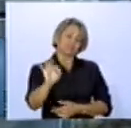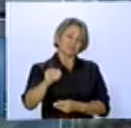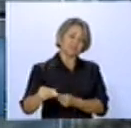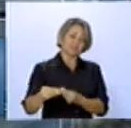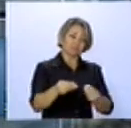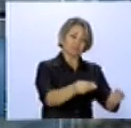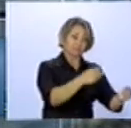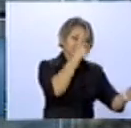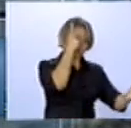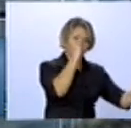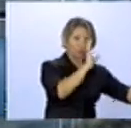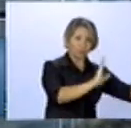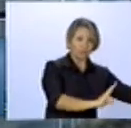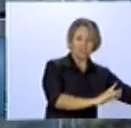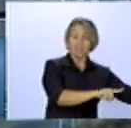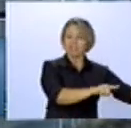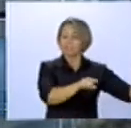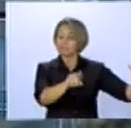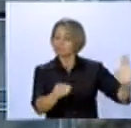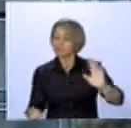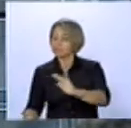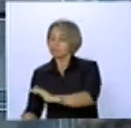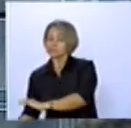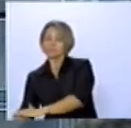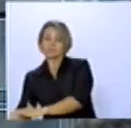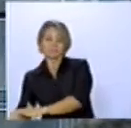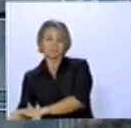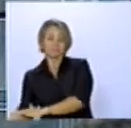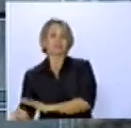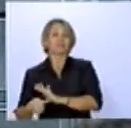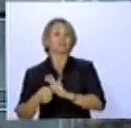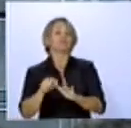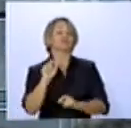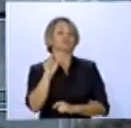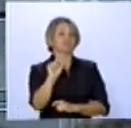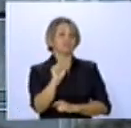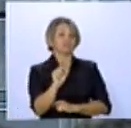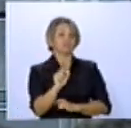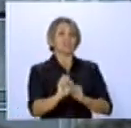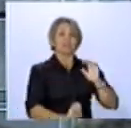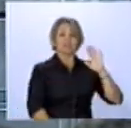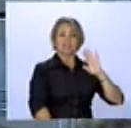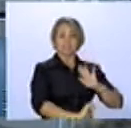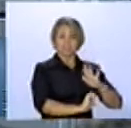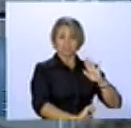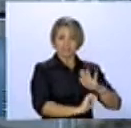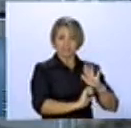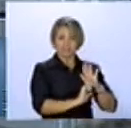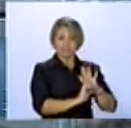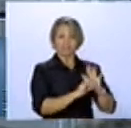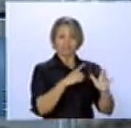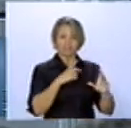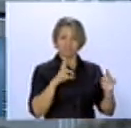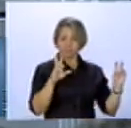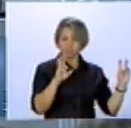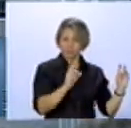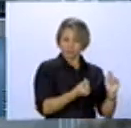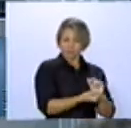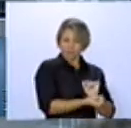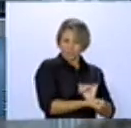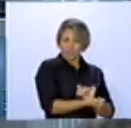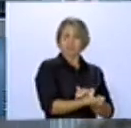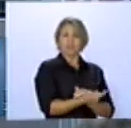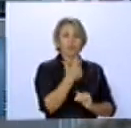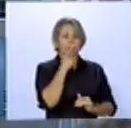e os 45 restantes para o Fundão O que significa dizer que a empresa ficará concretos entre aspas para